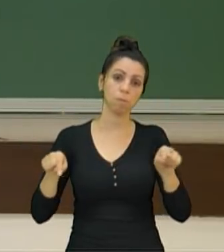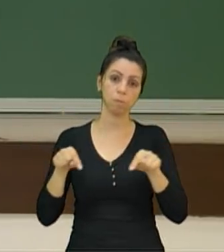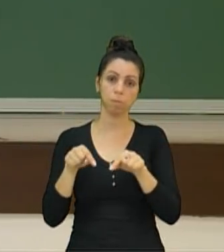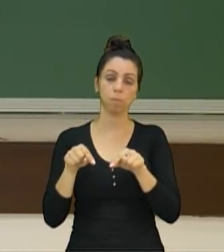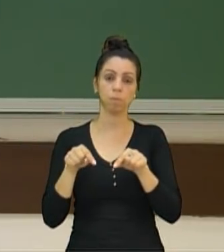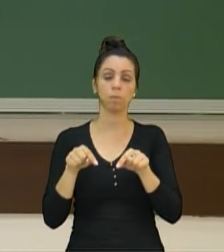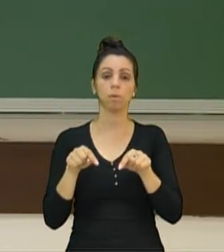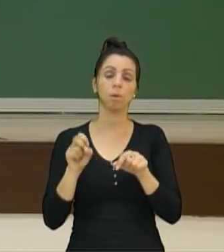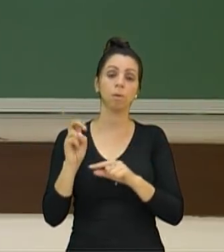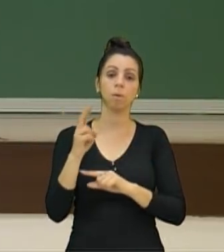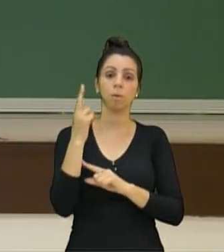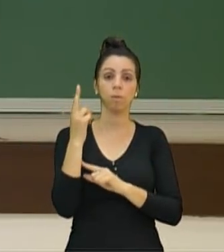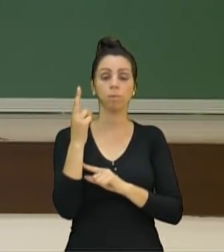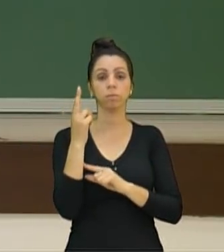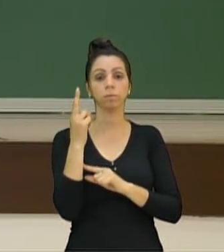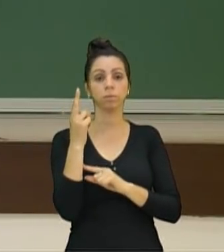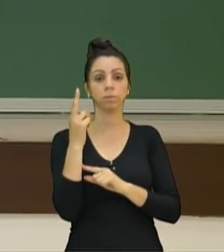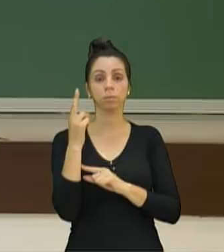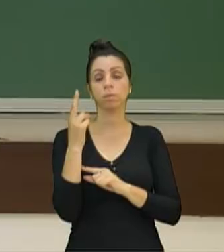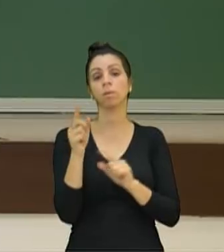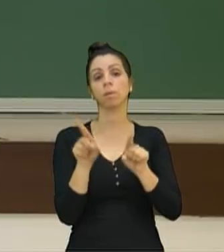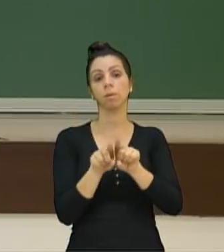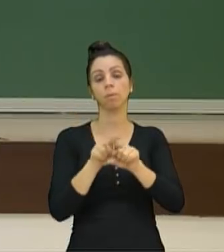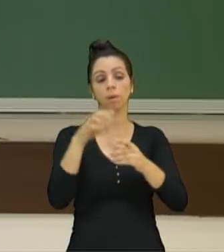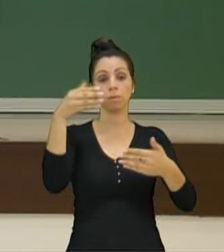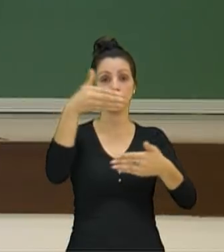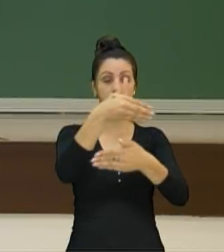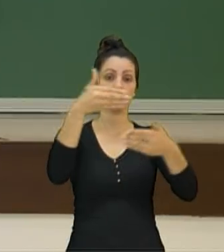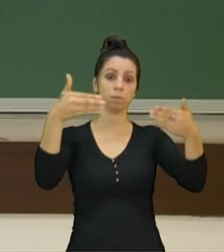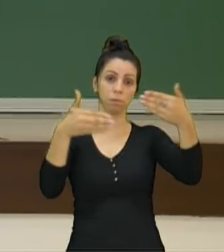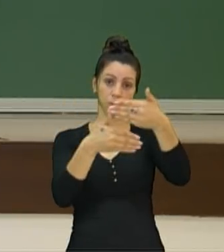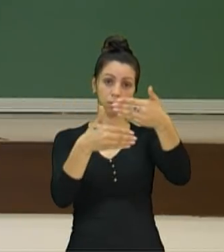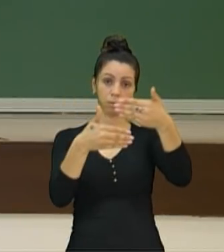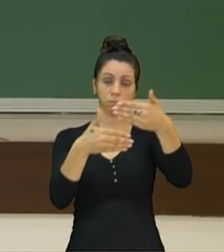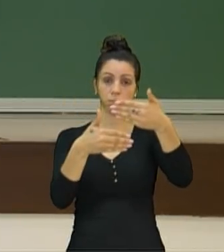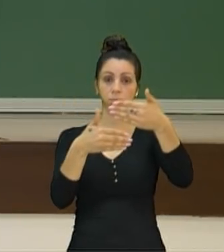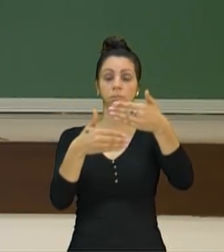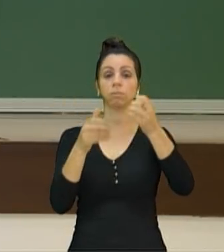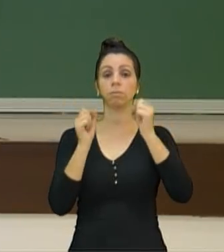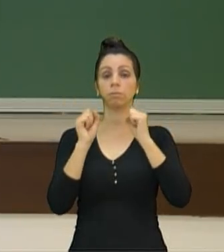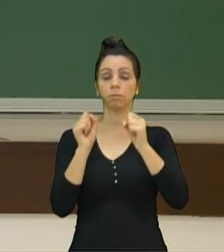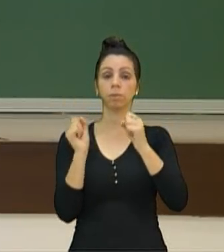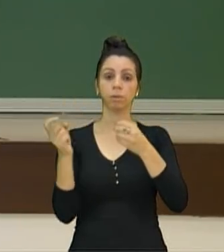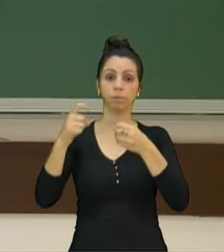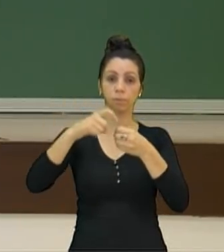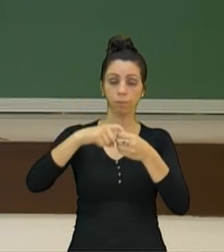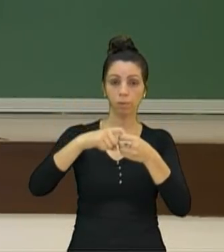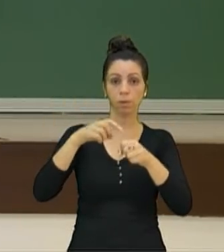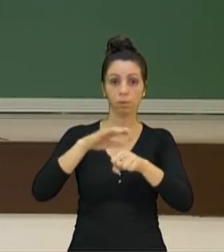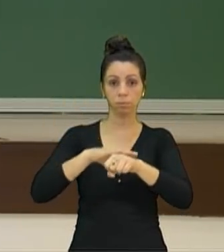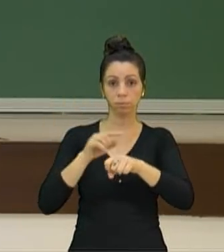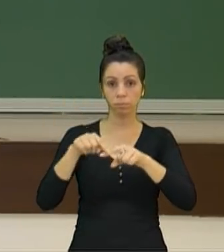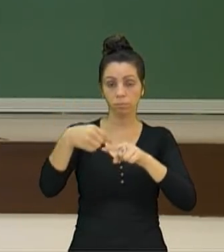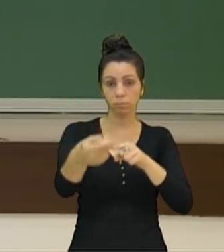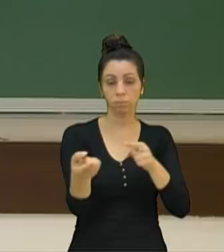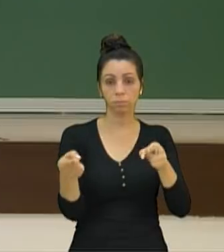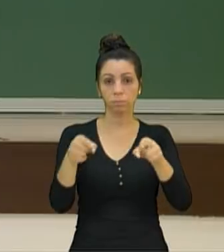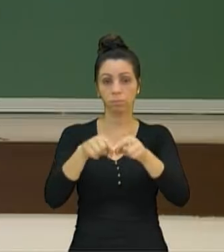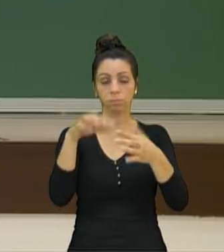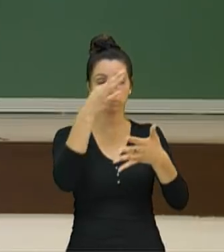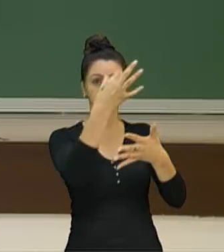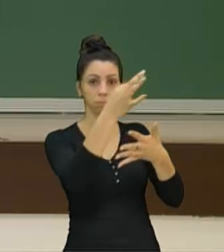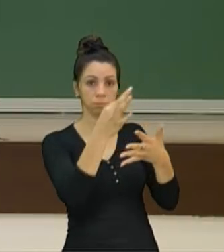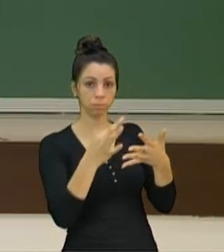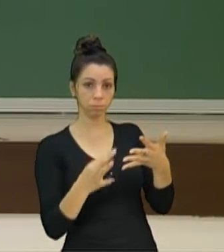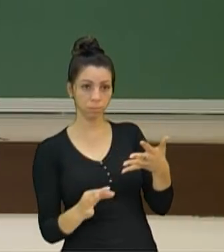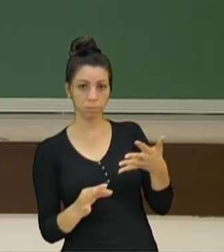até dar uma pesquisada lá no material da nossa aula no Classroom. A gente volta daqui a uns minutos para corrigirmos